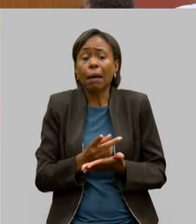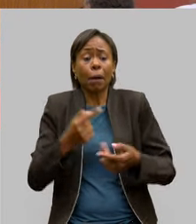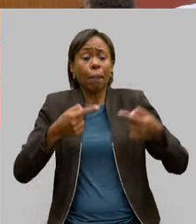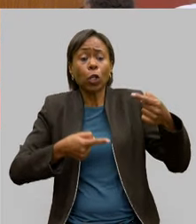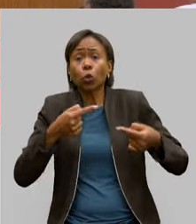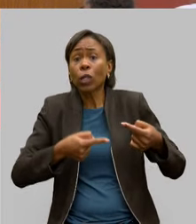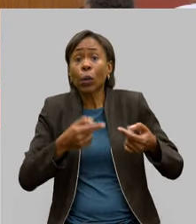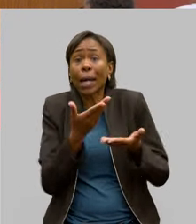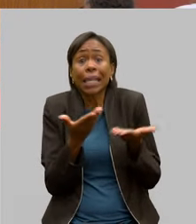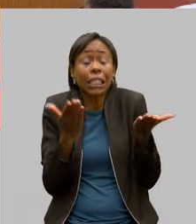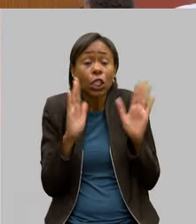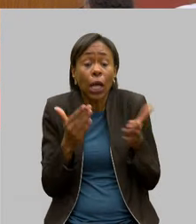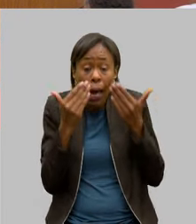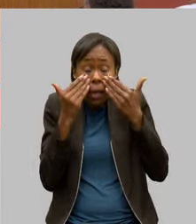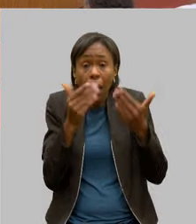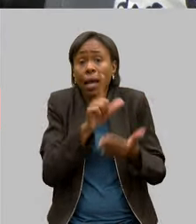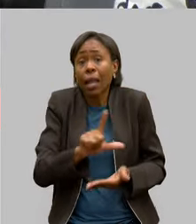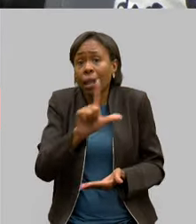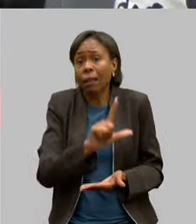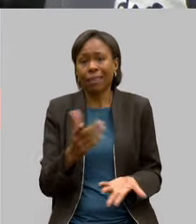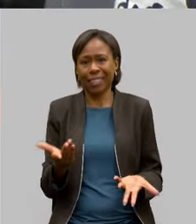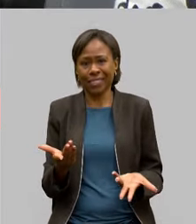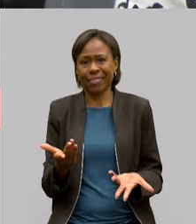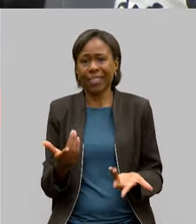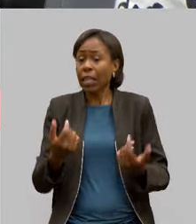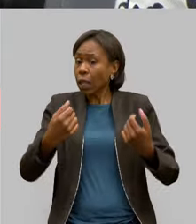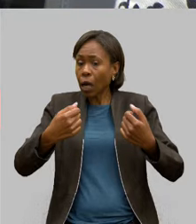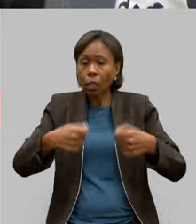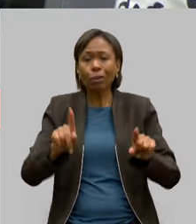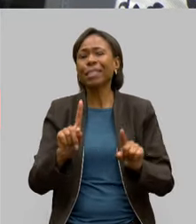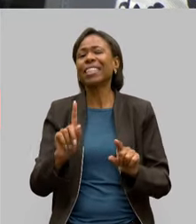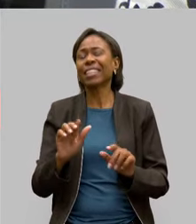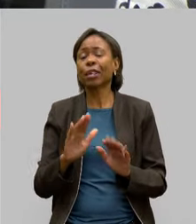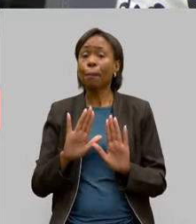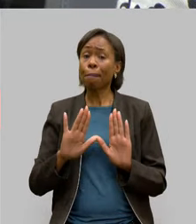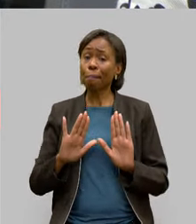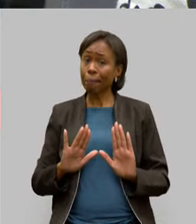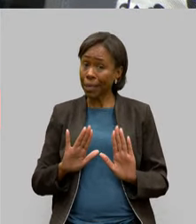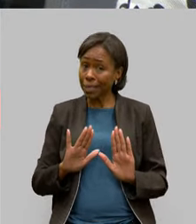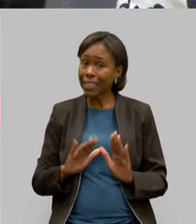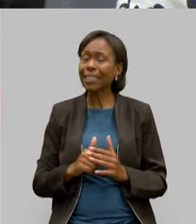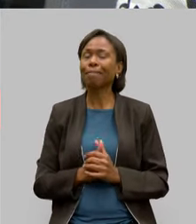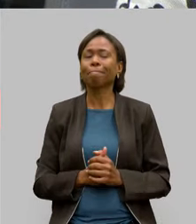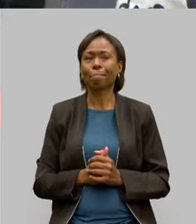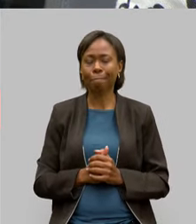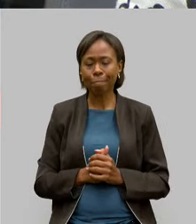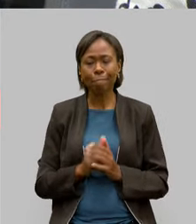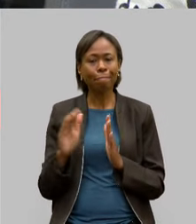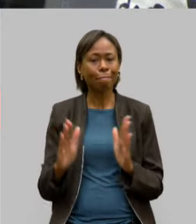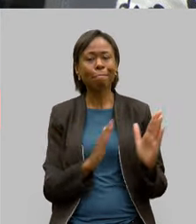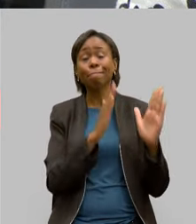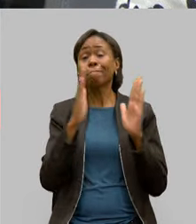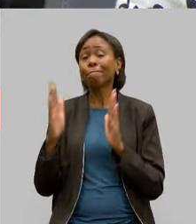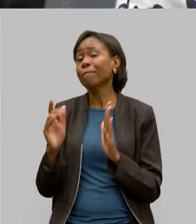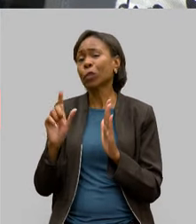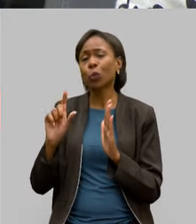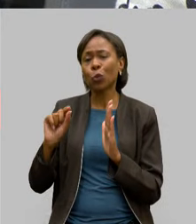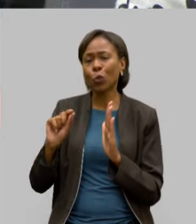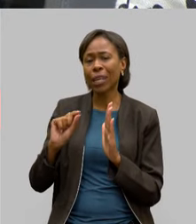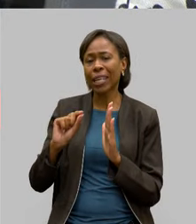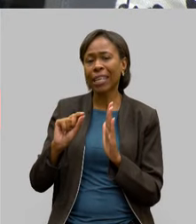do dessas necessidades óbvias só que aí a gente caminha pro segundo momento que é a implementação prática